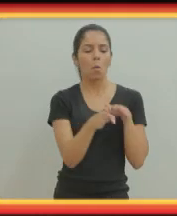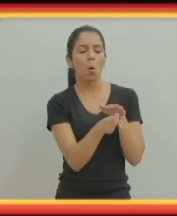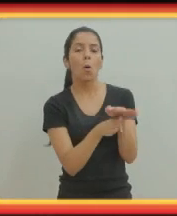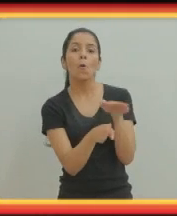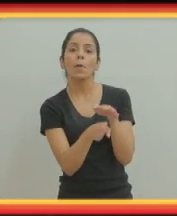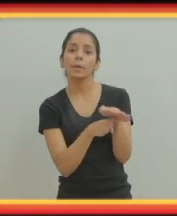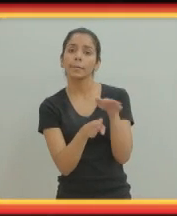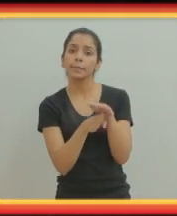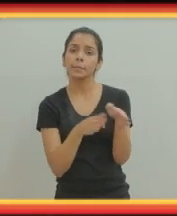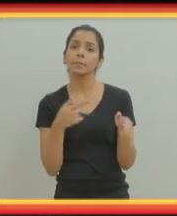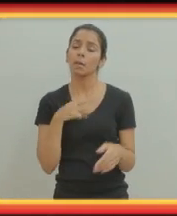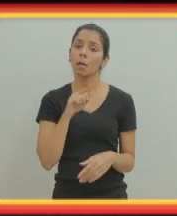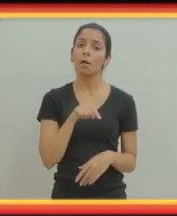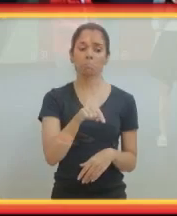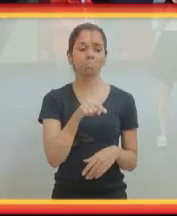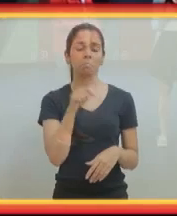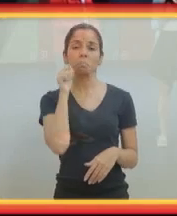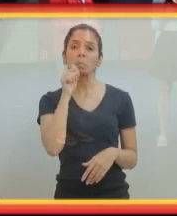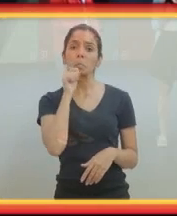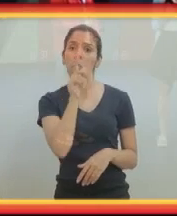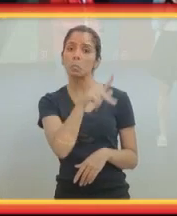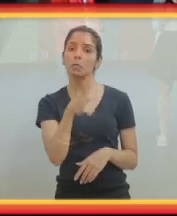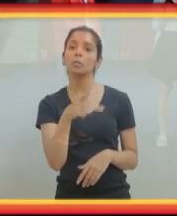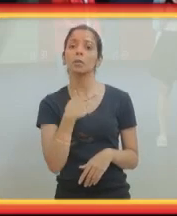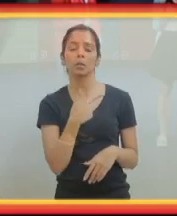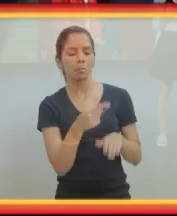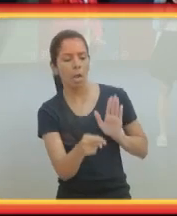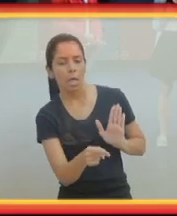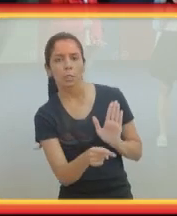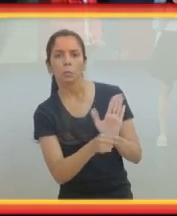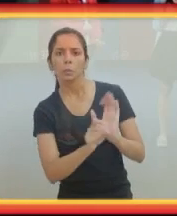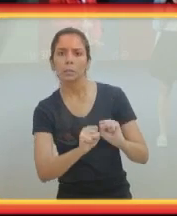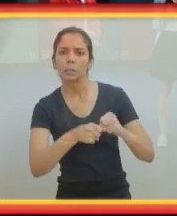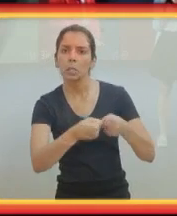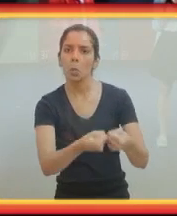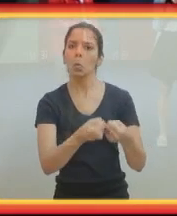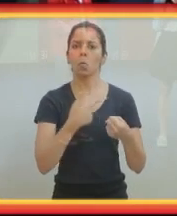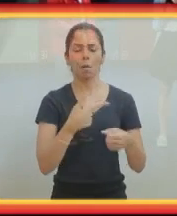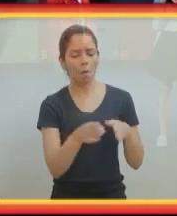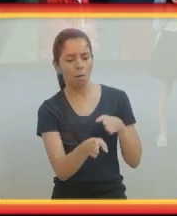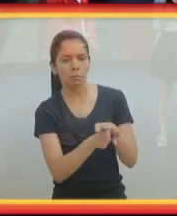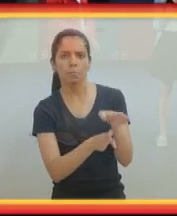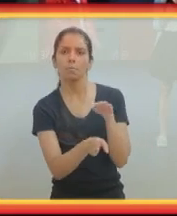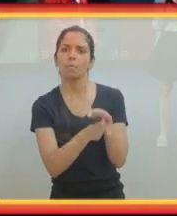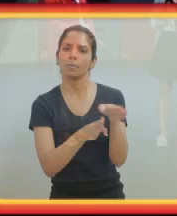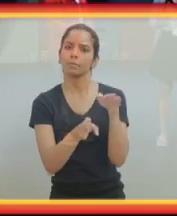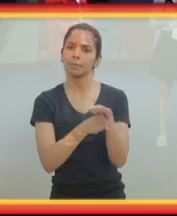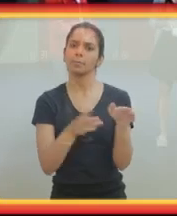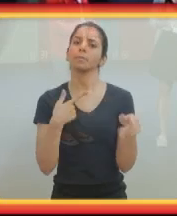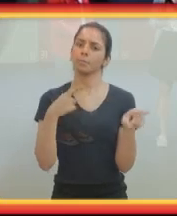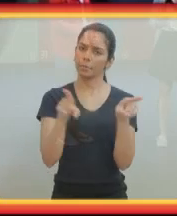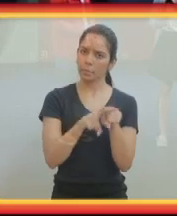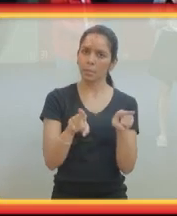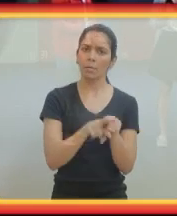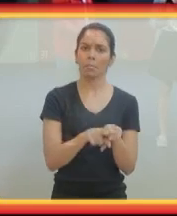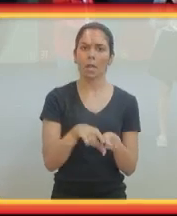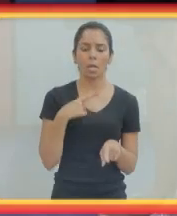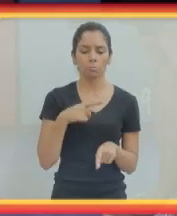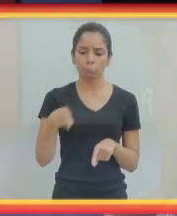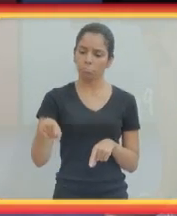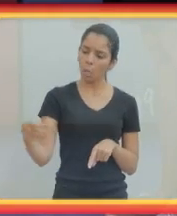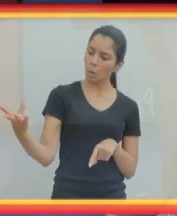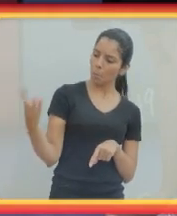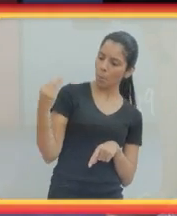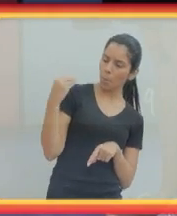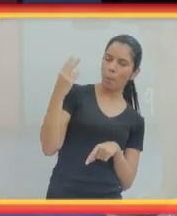né, digamos assim, uma orientadora. Ela está ali justamente para dar aquela segurança, aquela orientação